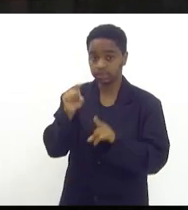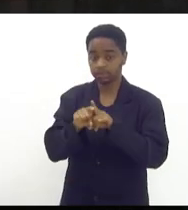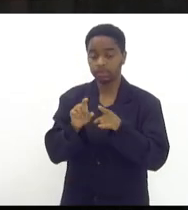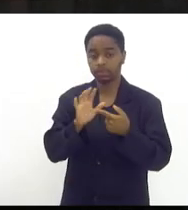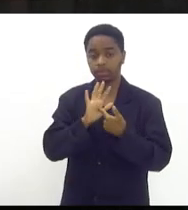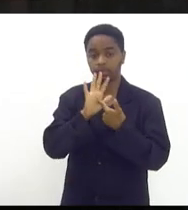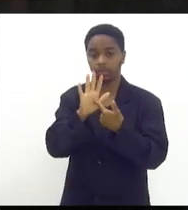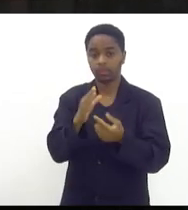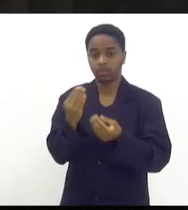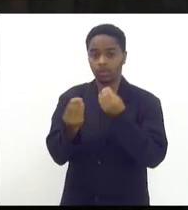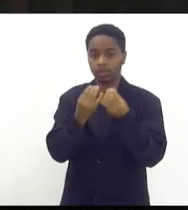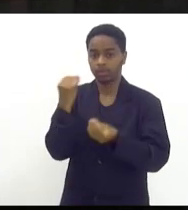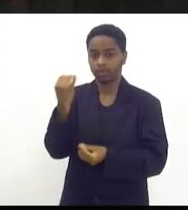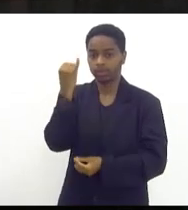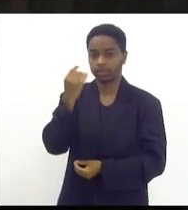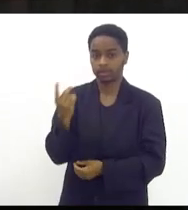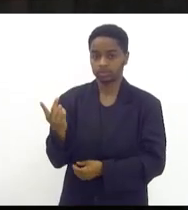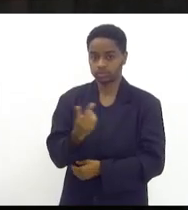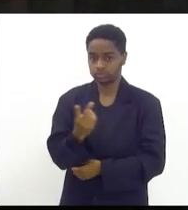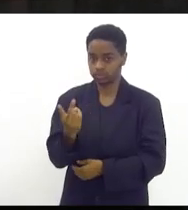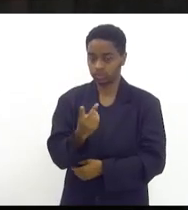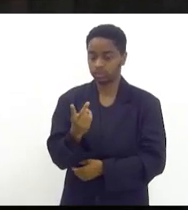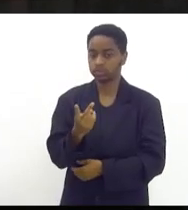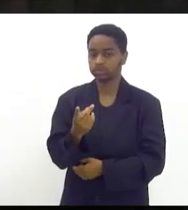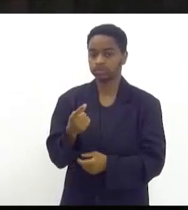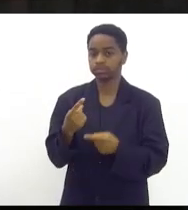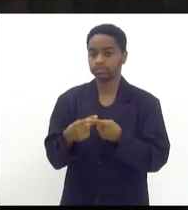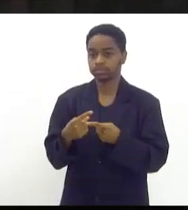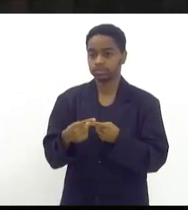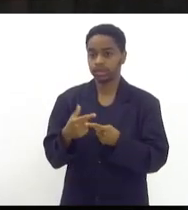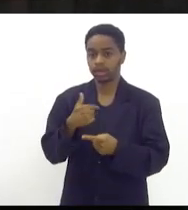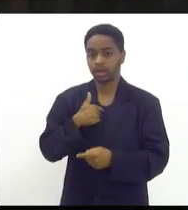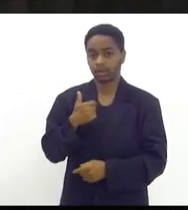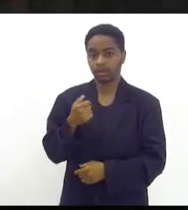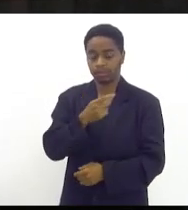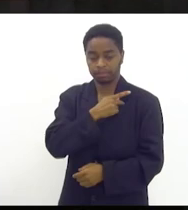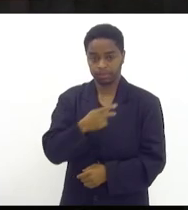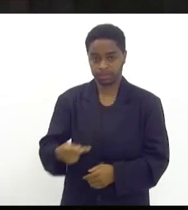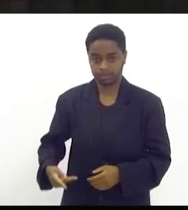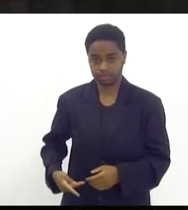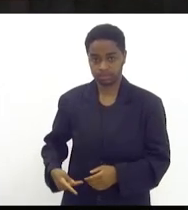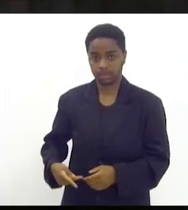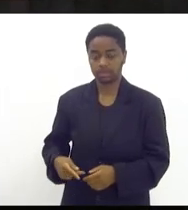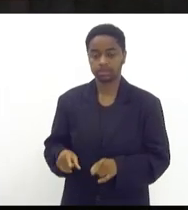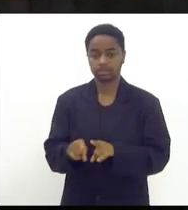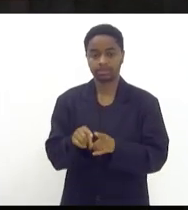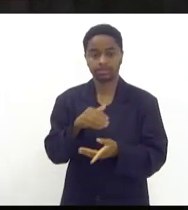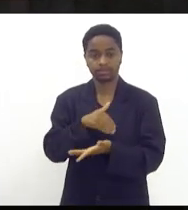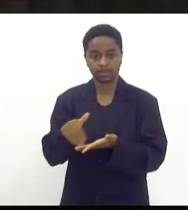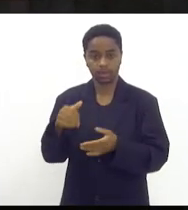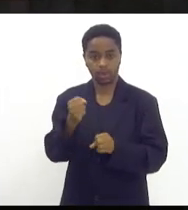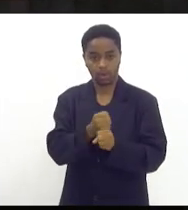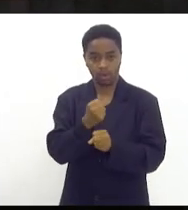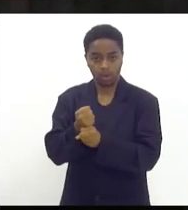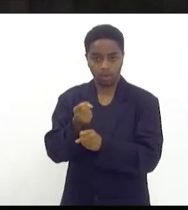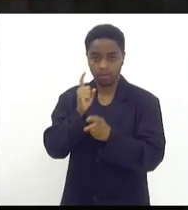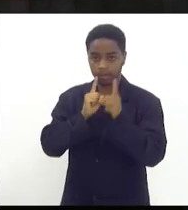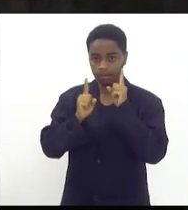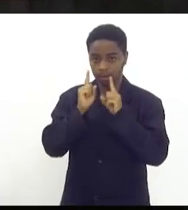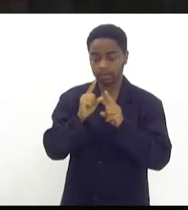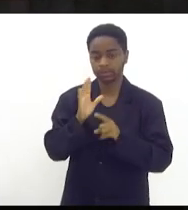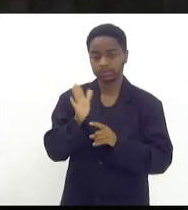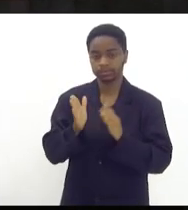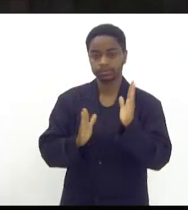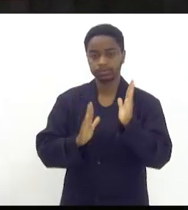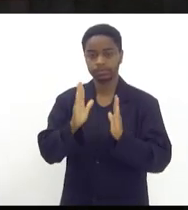dois homens na minha vida, que enquanto eu estive presidente da SOMAR e fui secretário de obras de Maricá durante